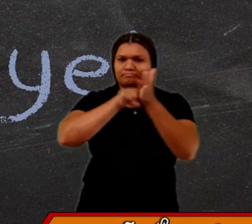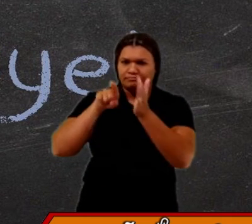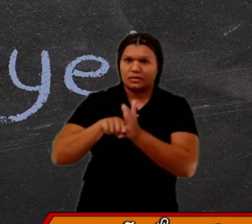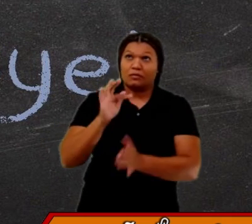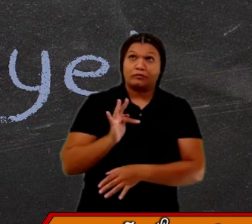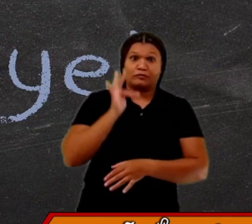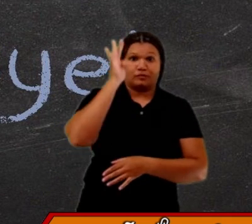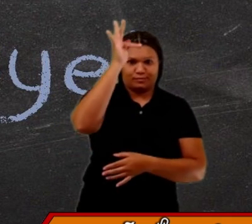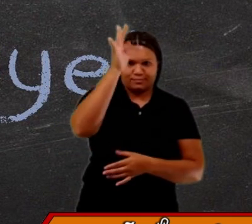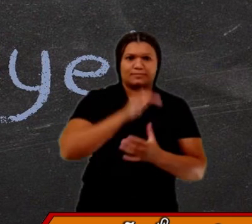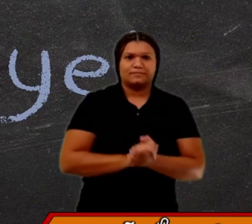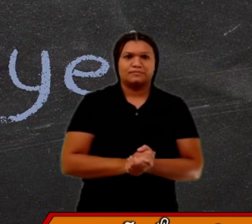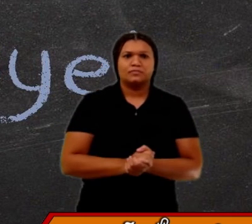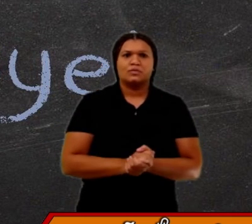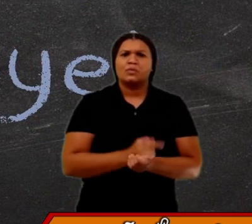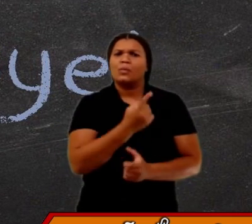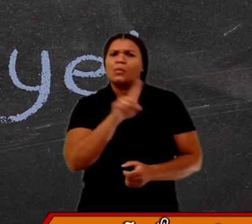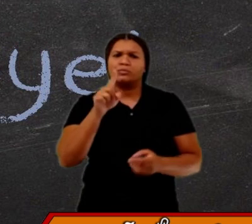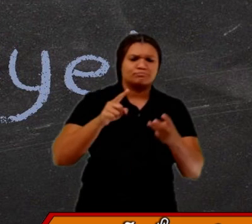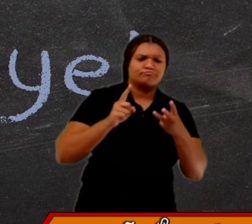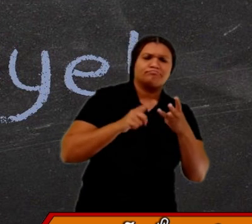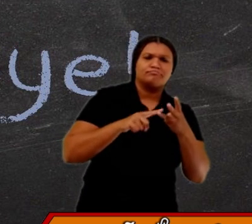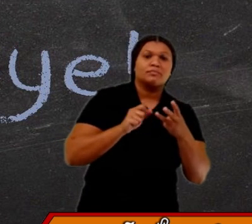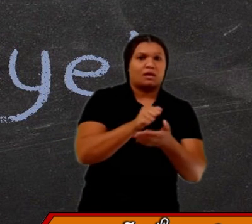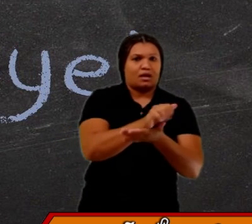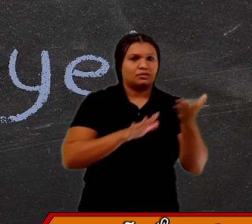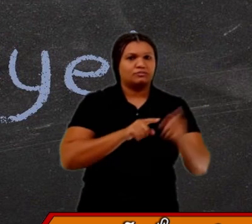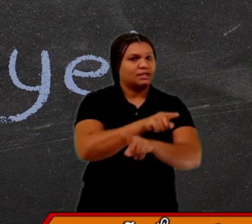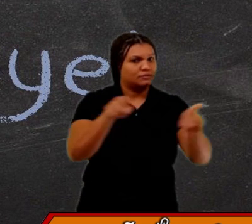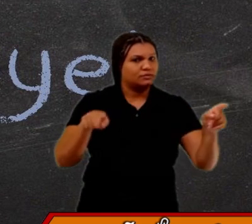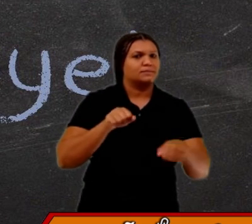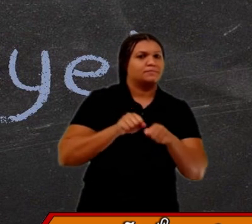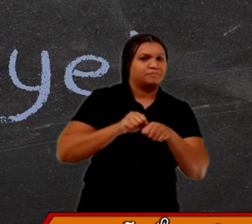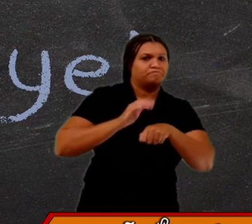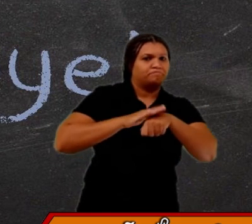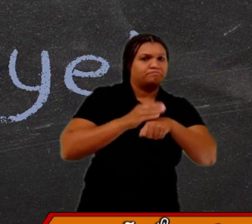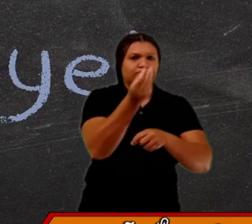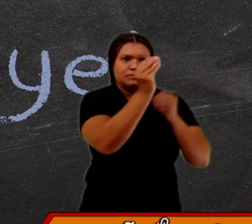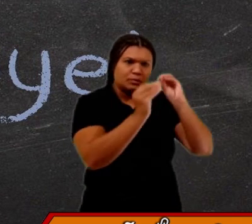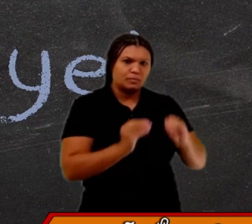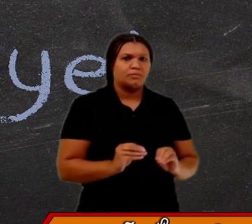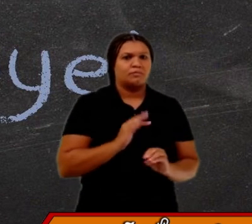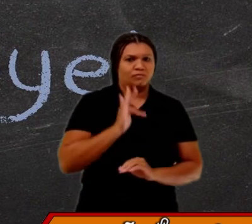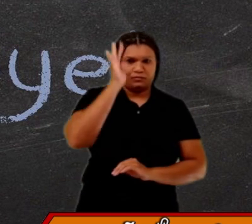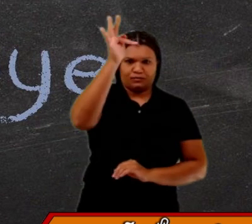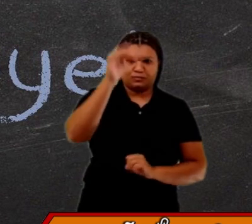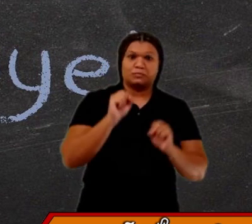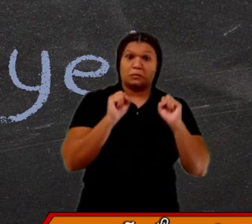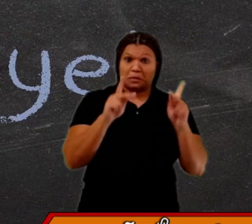futuro com Going to e por fim eu deixei esse exercício para você transferir Todas aquelas casas no futuro com Going útil